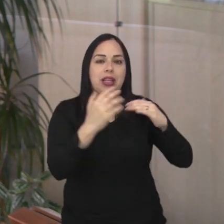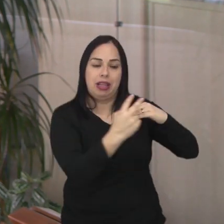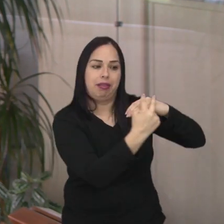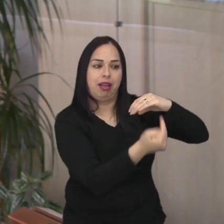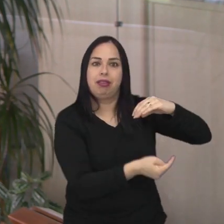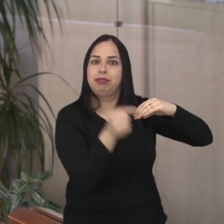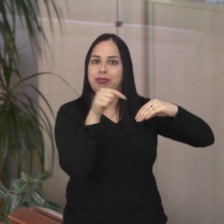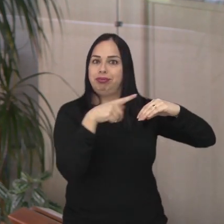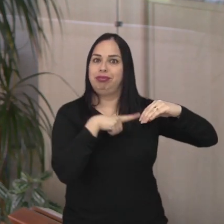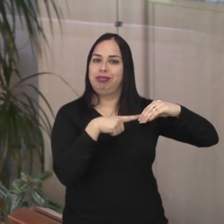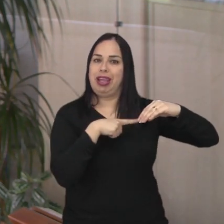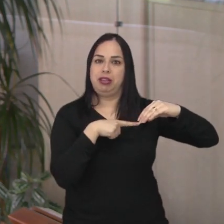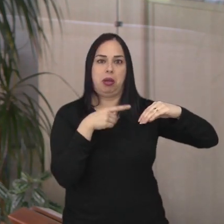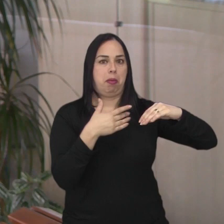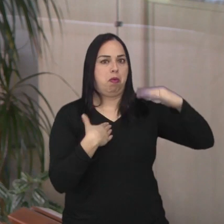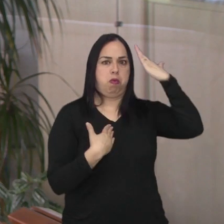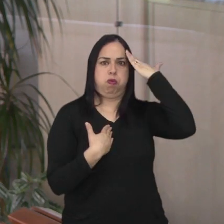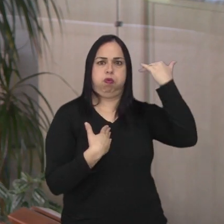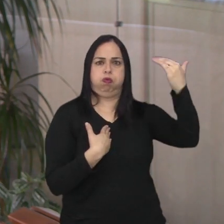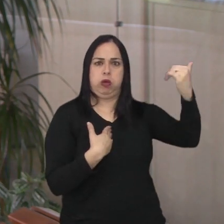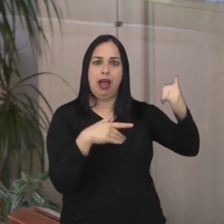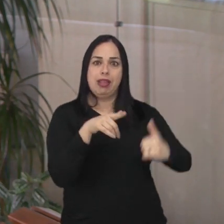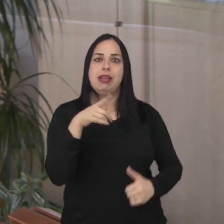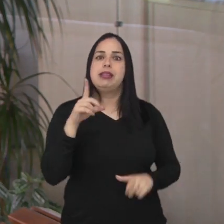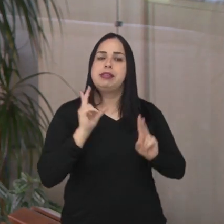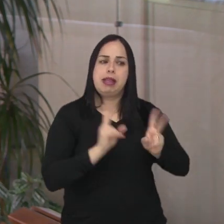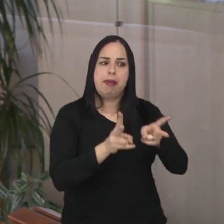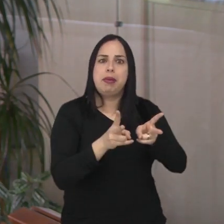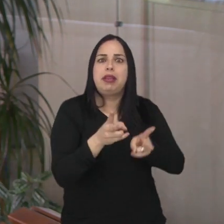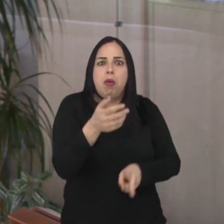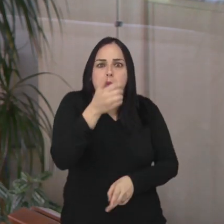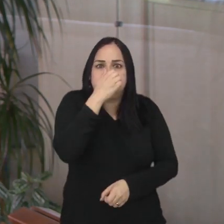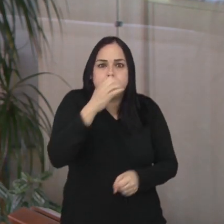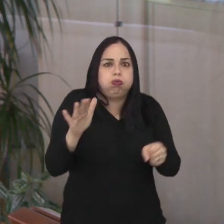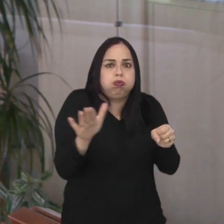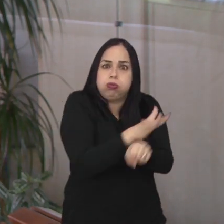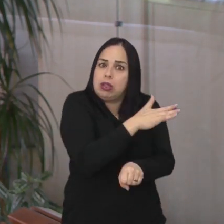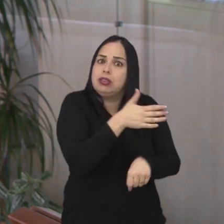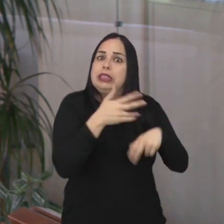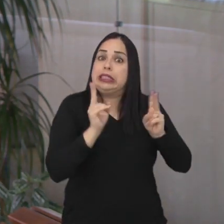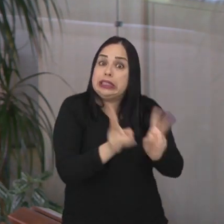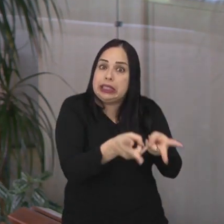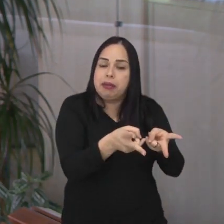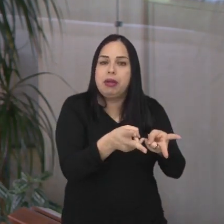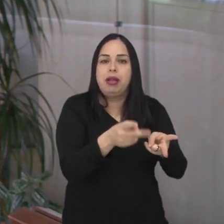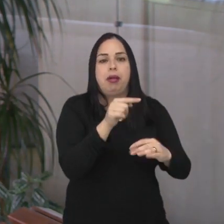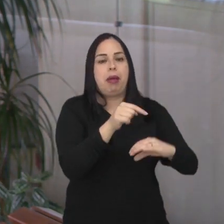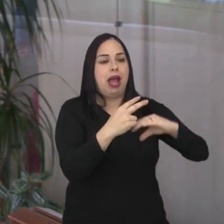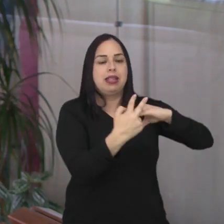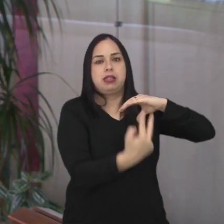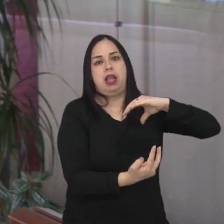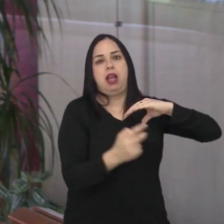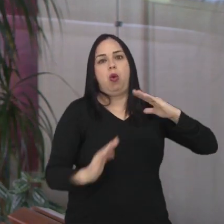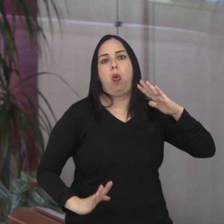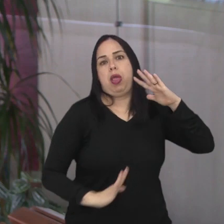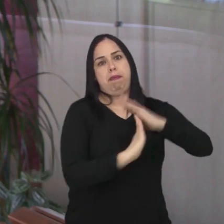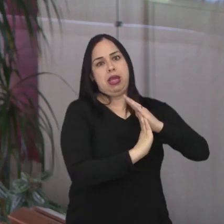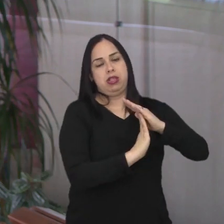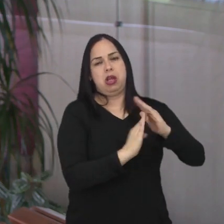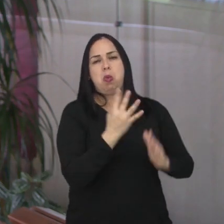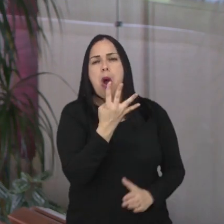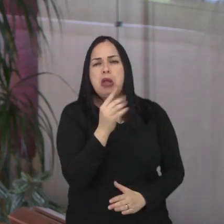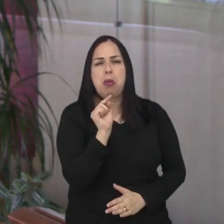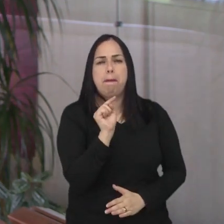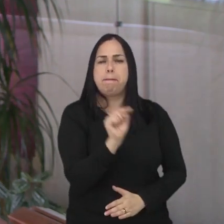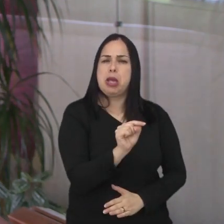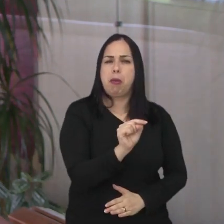os eventos. Nós temos a Arena hoje em São José, que está um sucesso, sempre que tem um evento está lotada, né? Então agora, mas a Arena tem um limite de público,